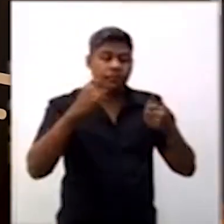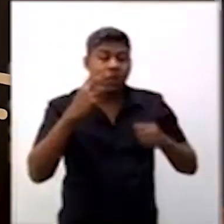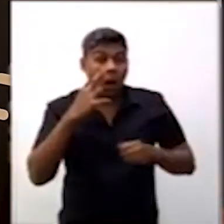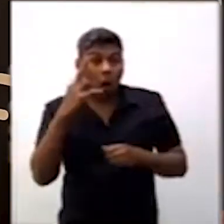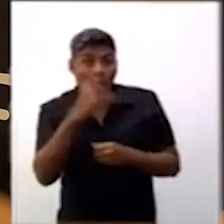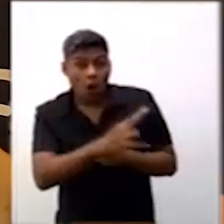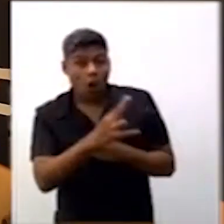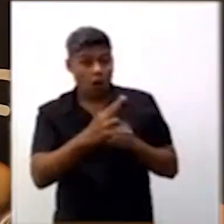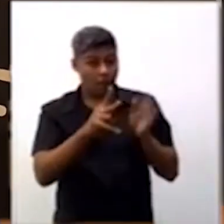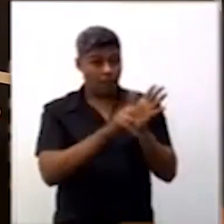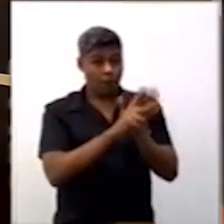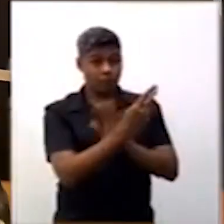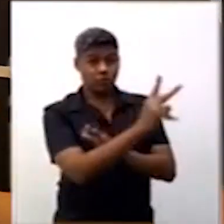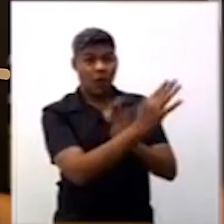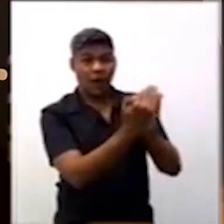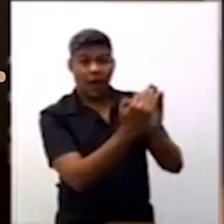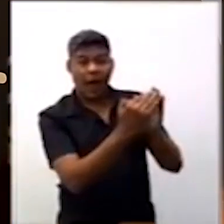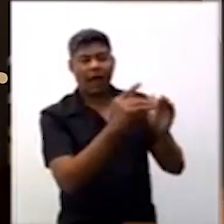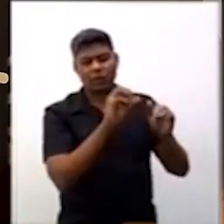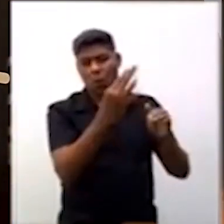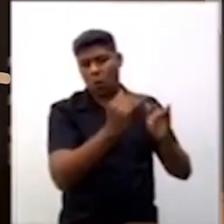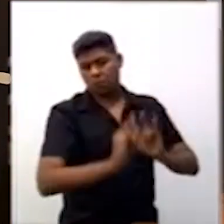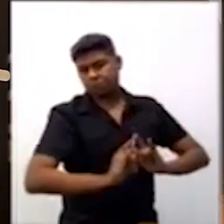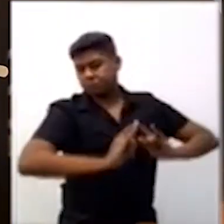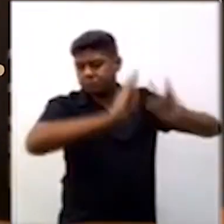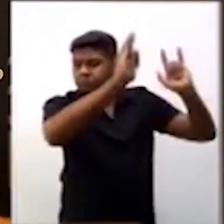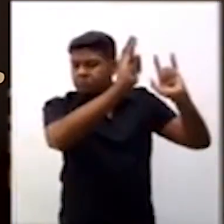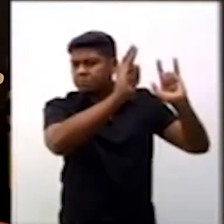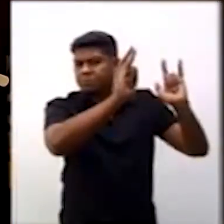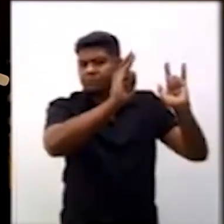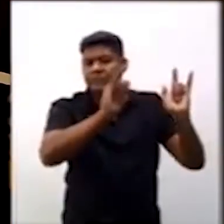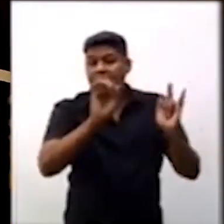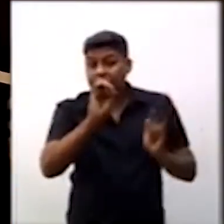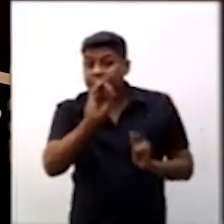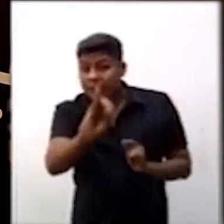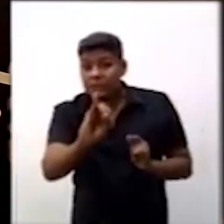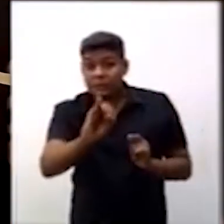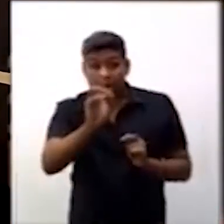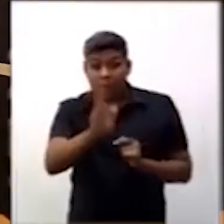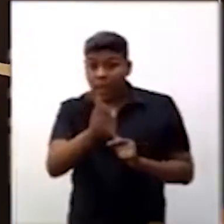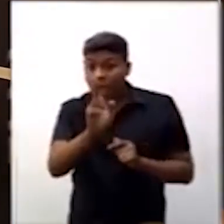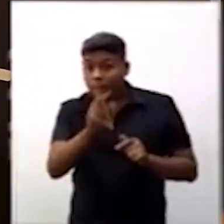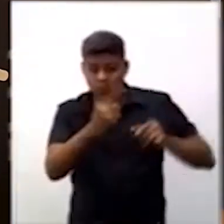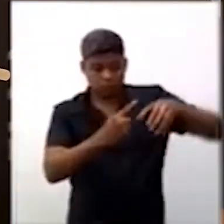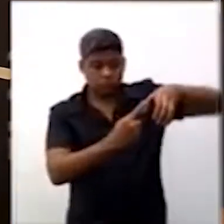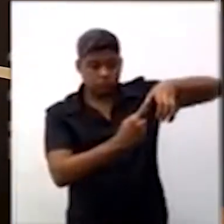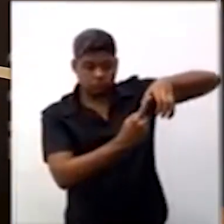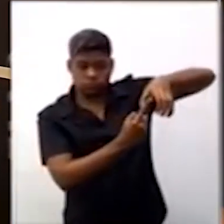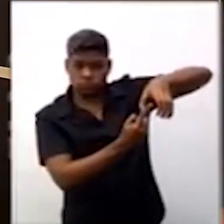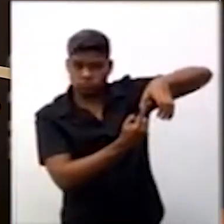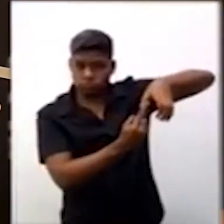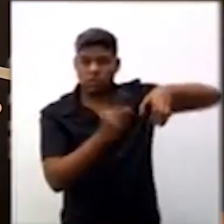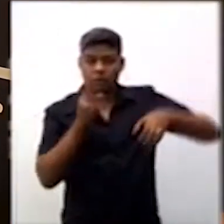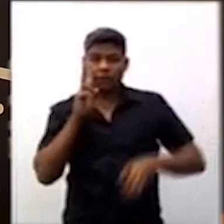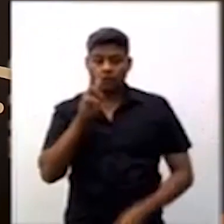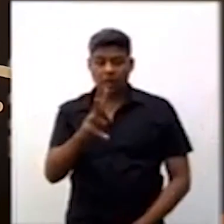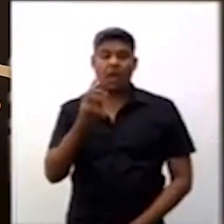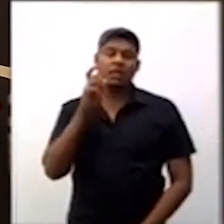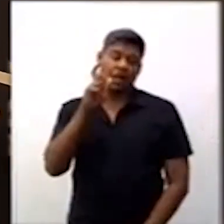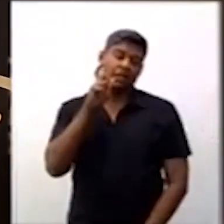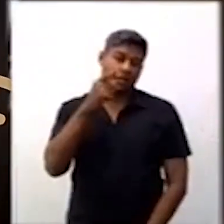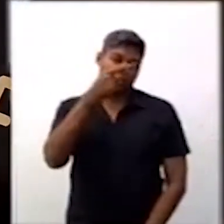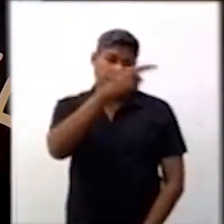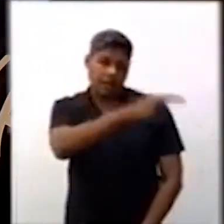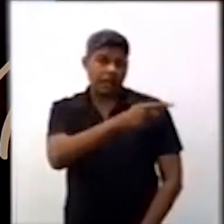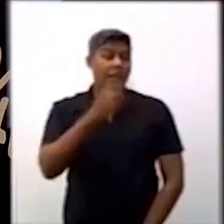tem na tua residência, que tem no teu prédio, que tem no teu condomínio. Se for esse tipo de ponteiro, você vai ver essa situação interessante lá.